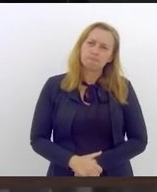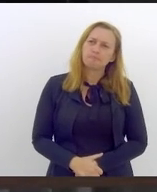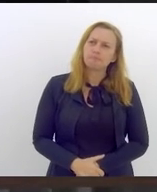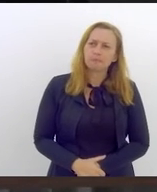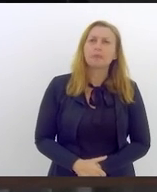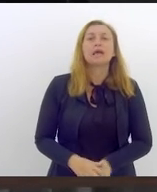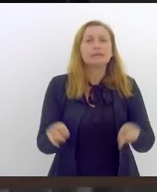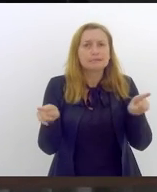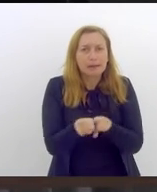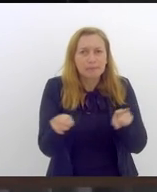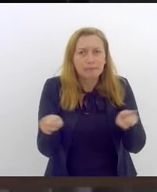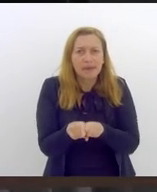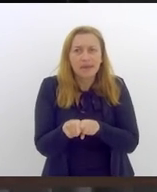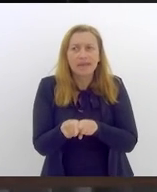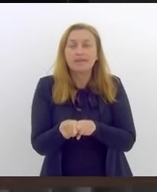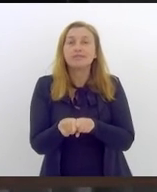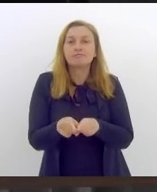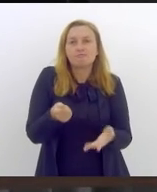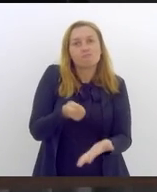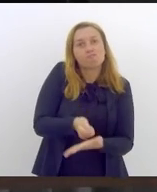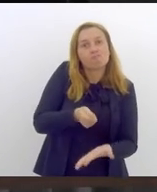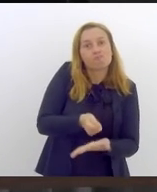eles também exigem